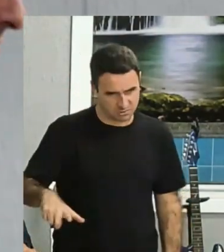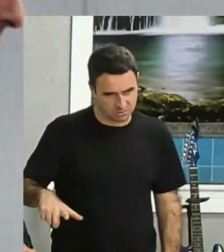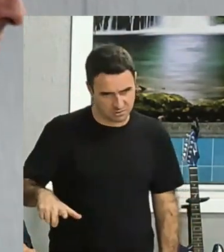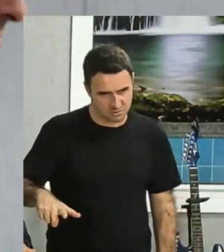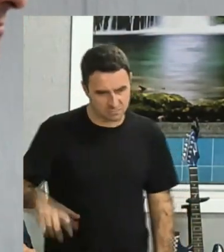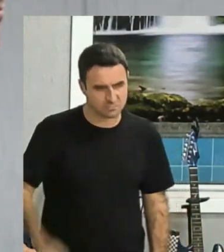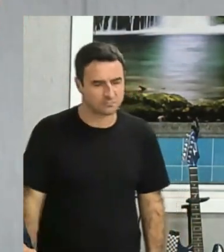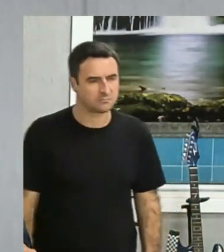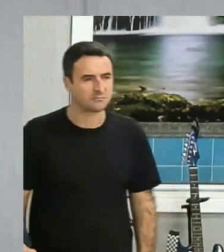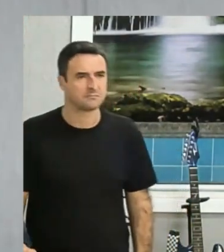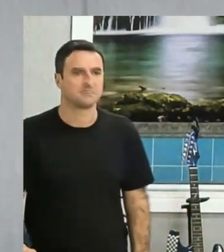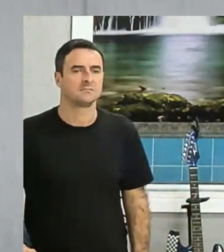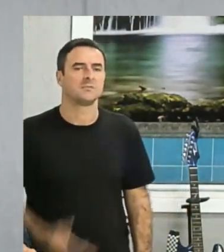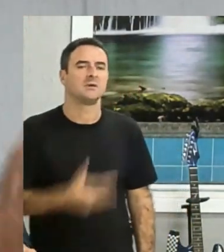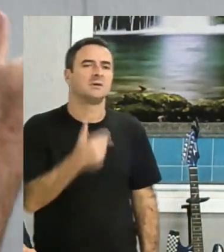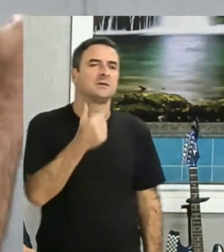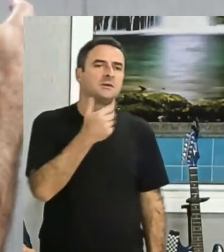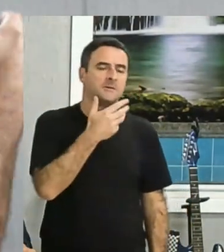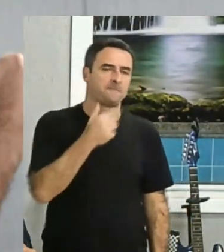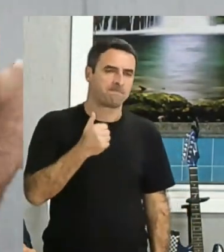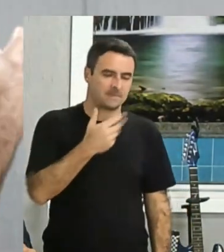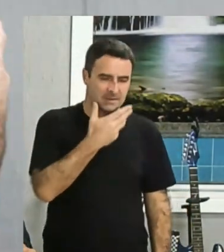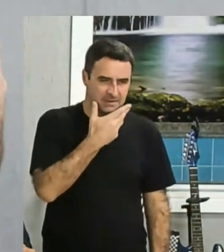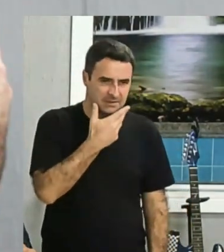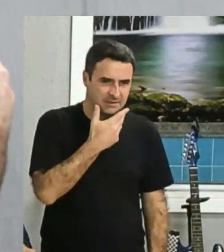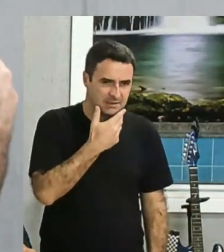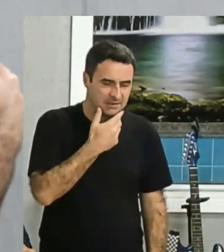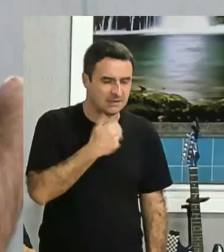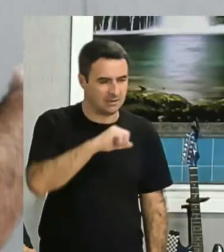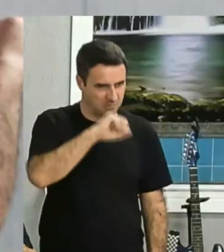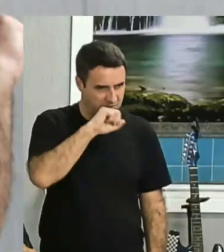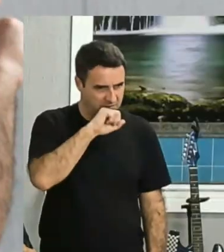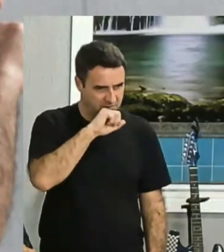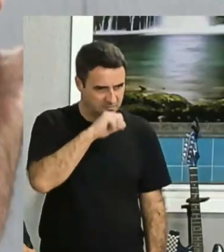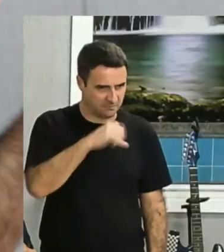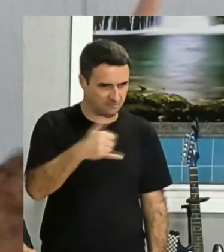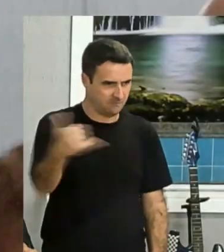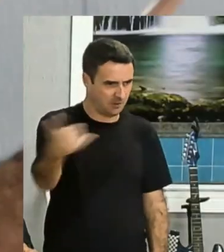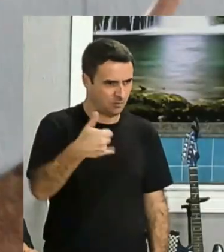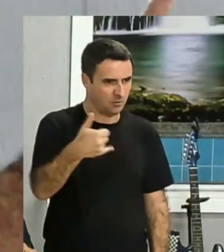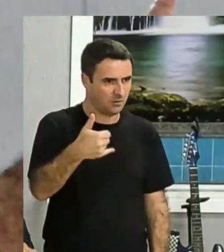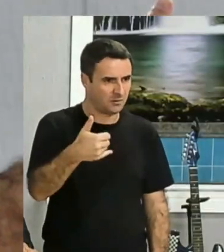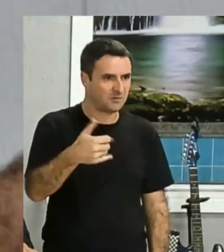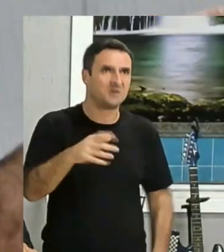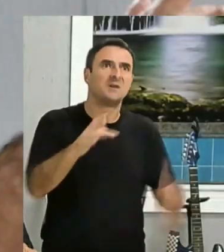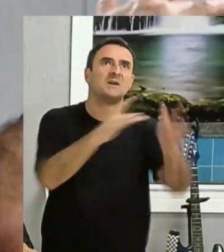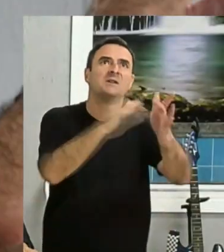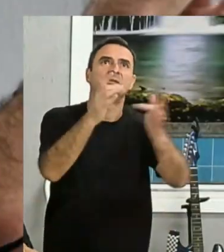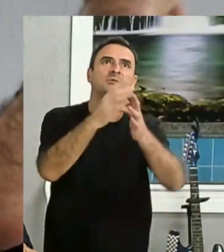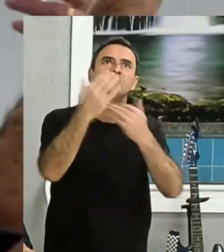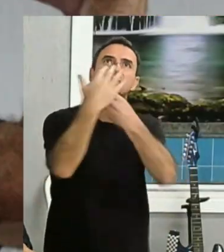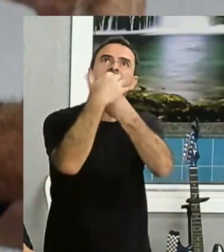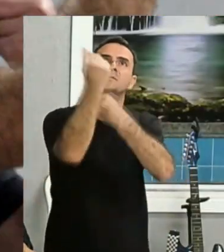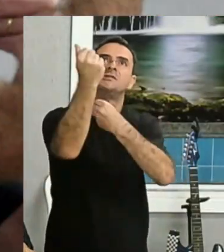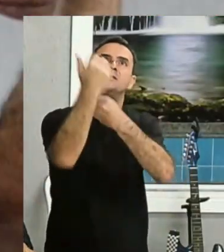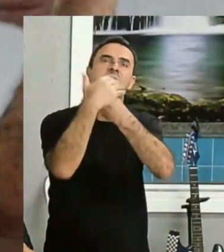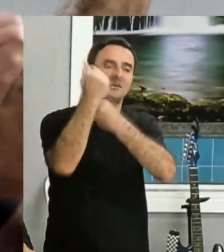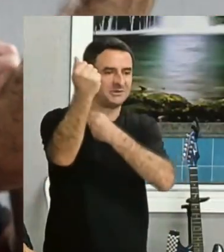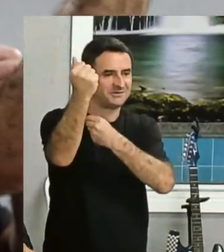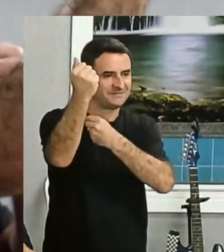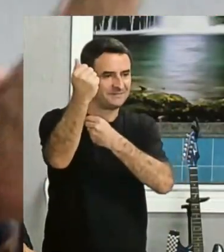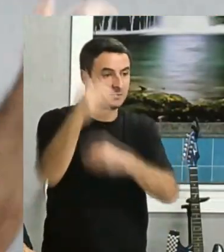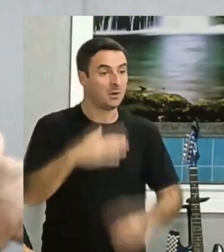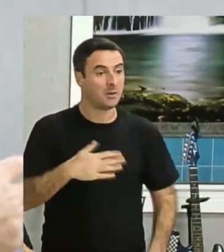disse que a mãe dele, antes de partir, falou: Jesus está me chamando. Meu pai, antes de partir, disse para minha